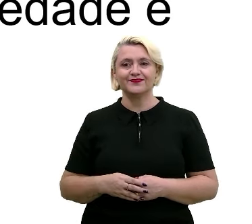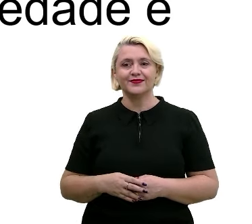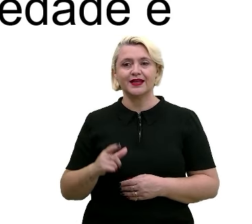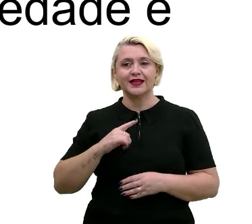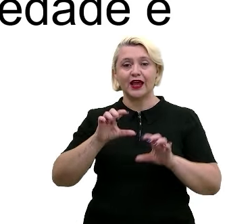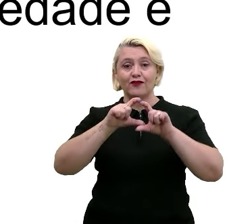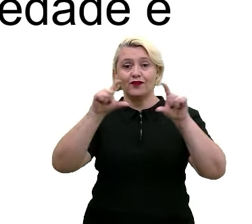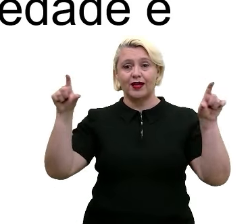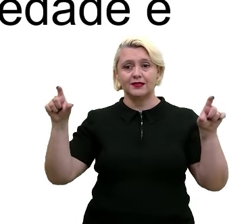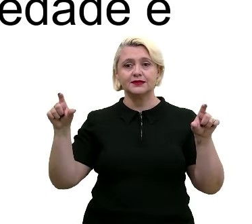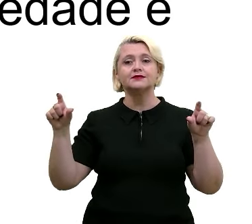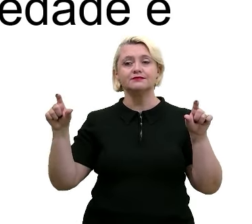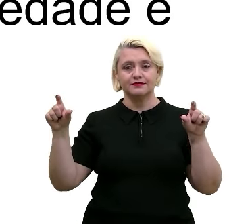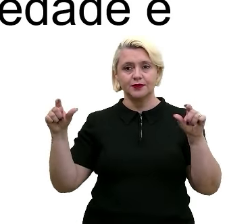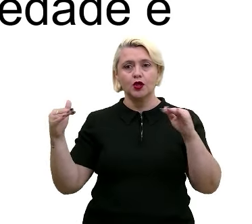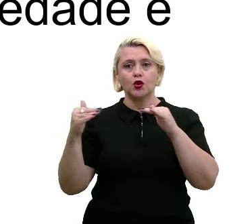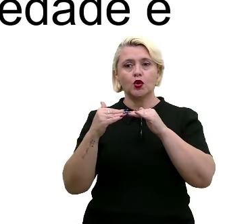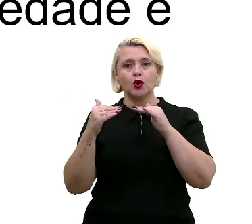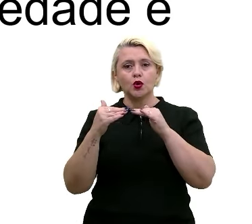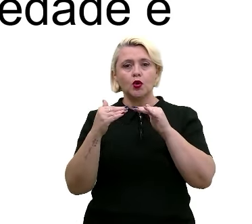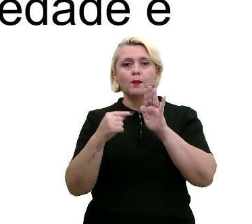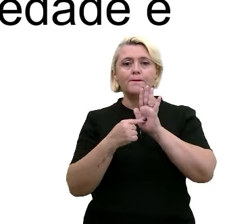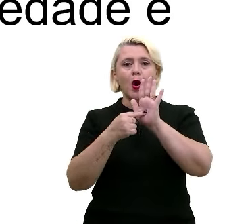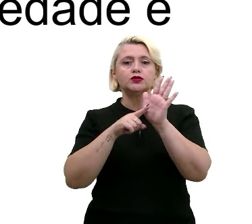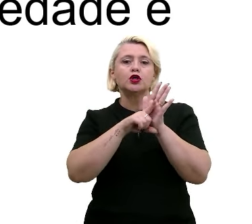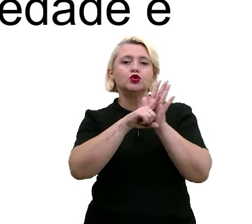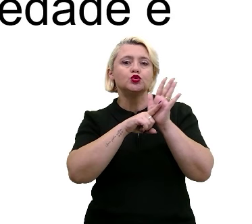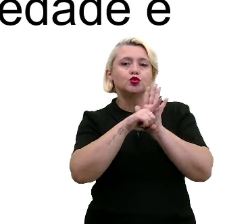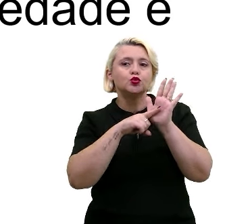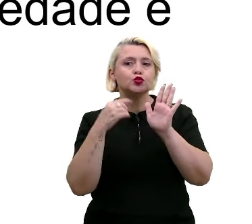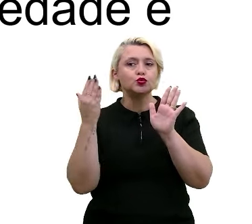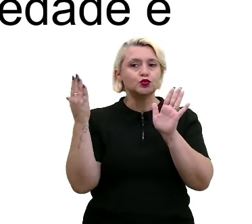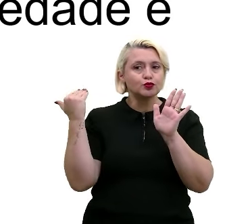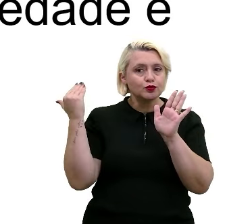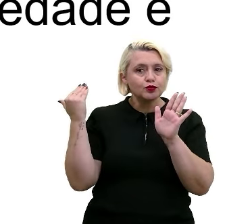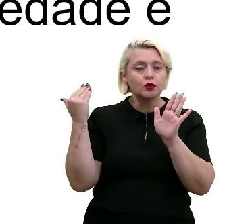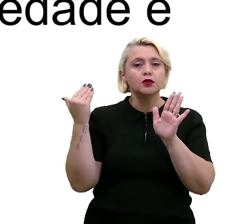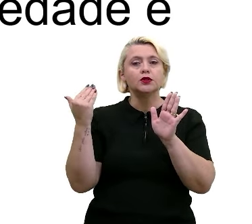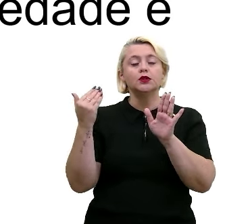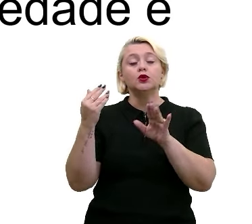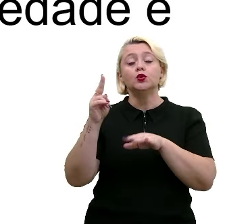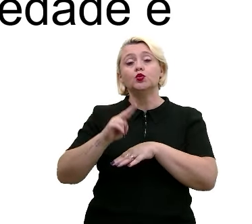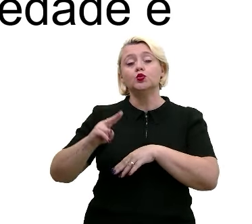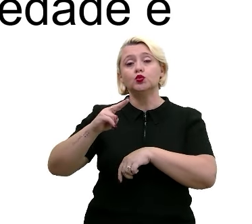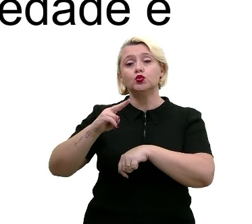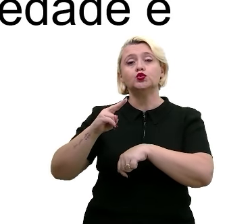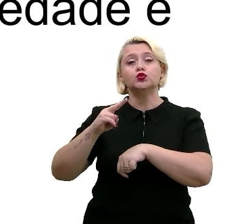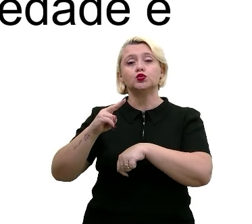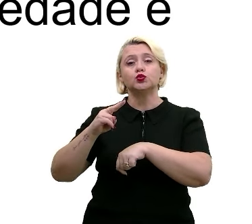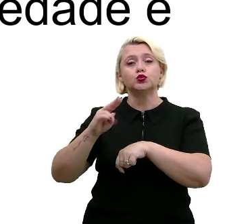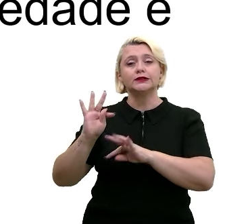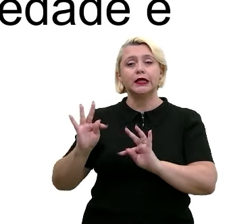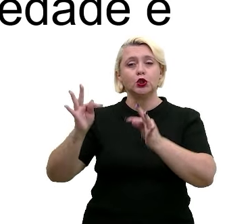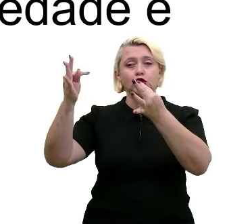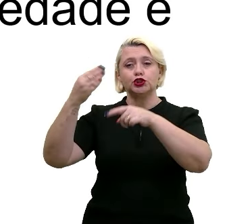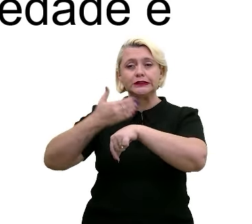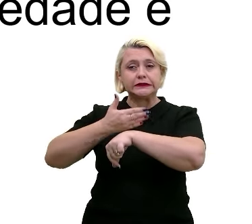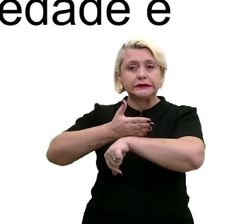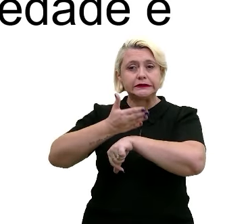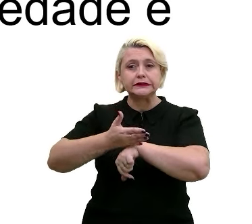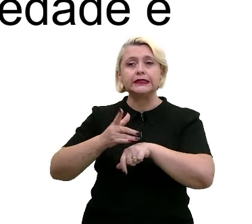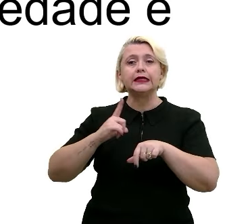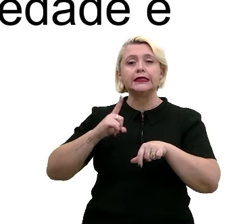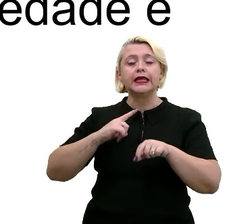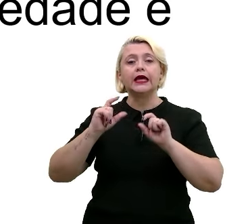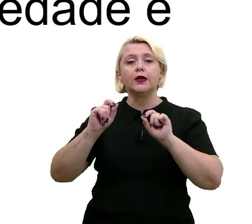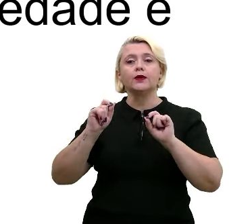a frase. De acordo com estudos recentes, o uso descontrolado da tecnologia tem sido